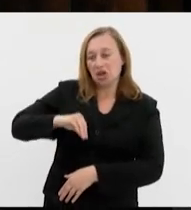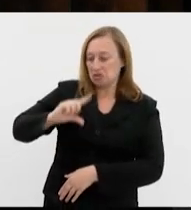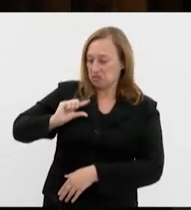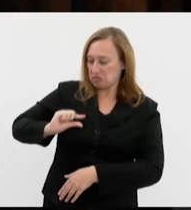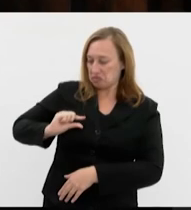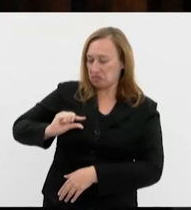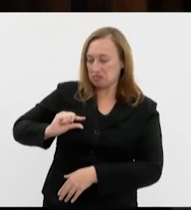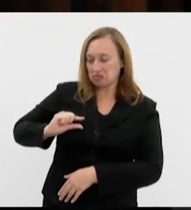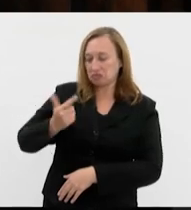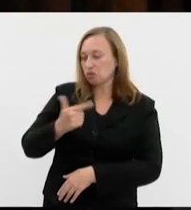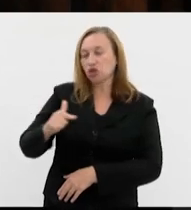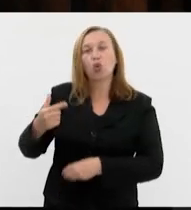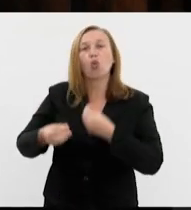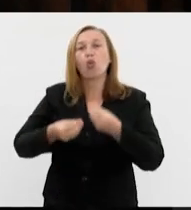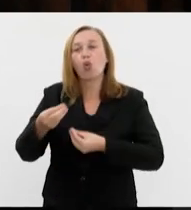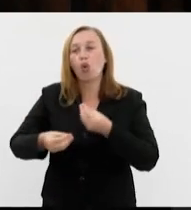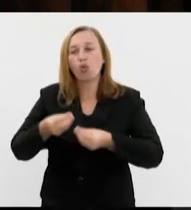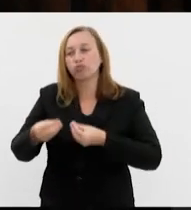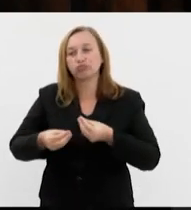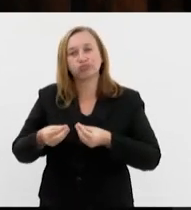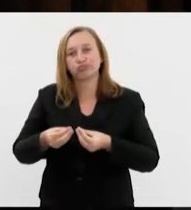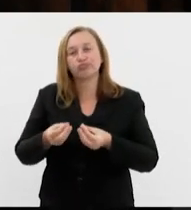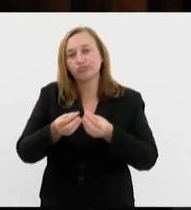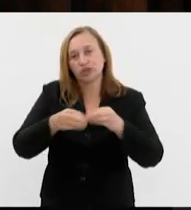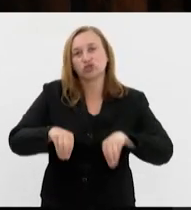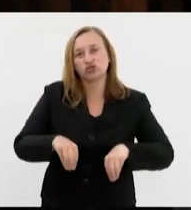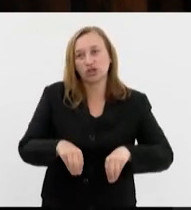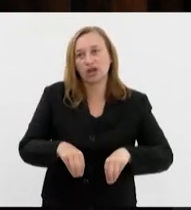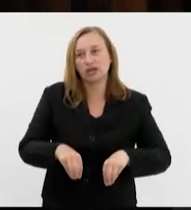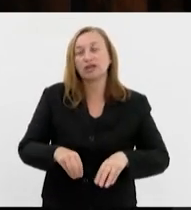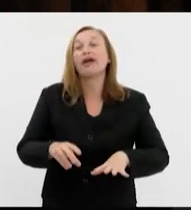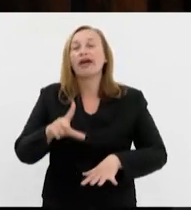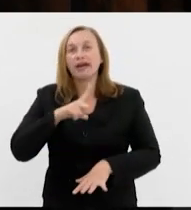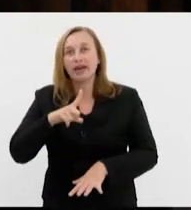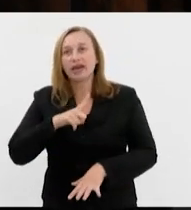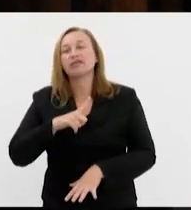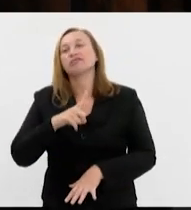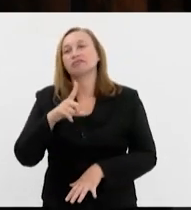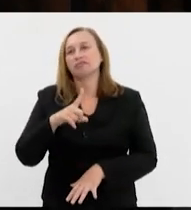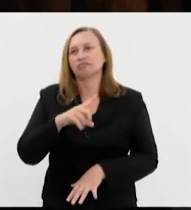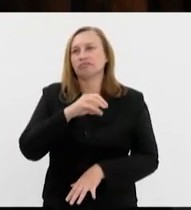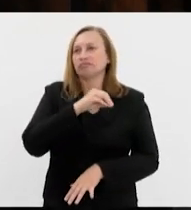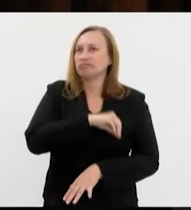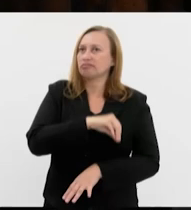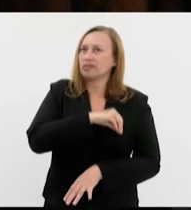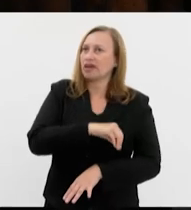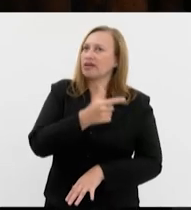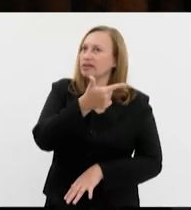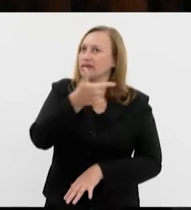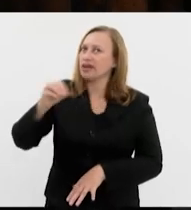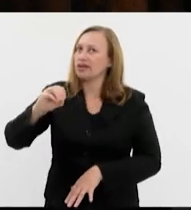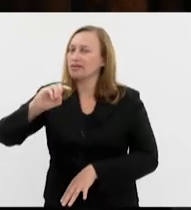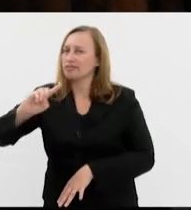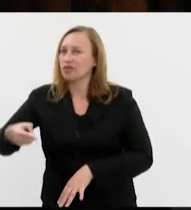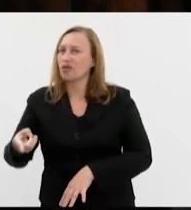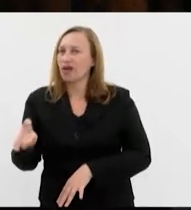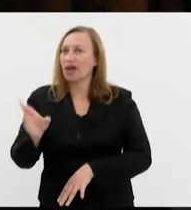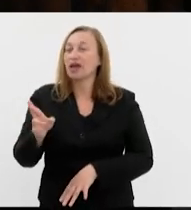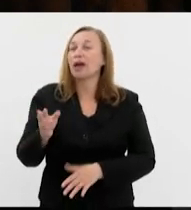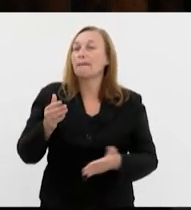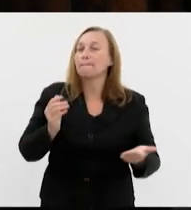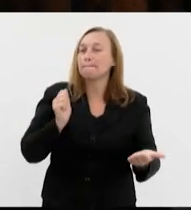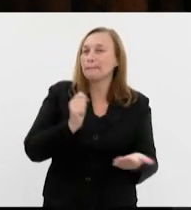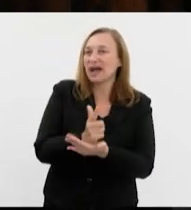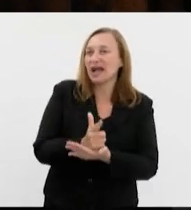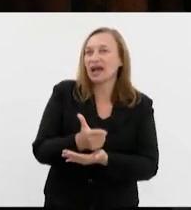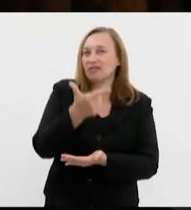daquele imposto. Evidentemente que alguém que tem um salário de 100 mil reais, pagar 25% na compra